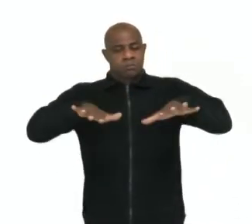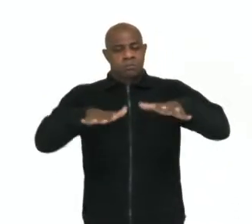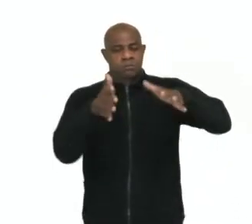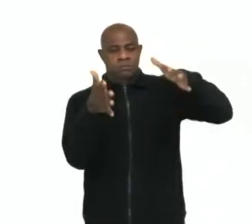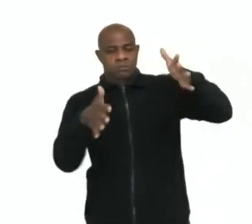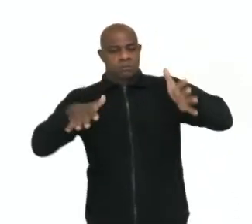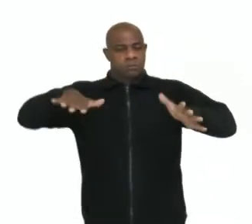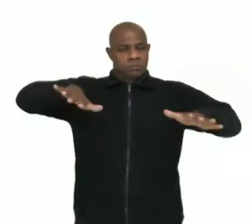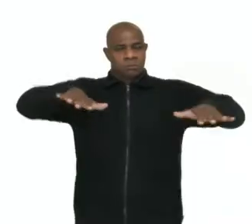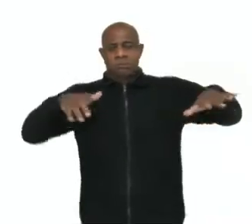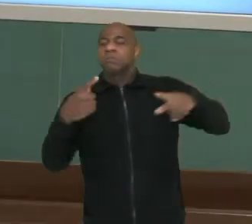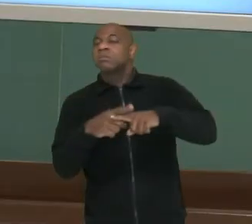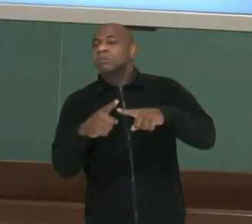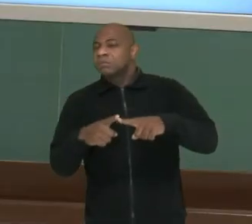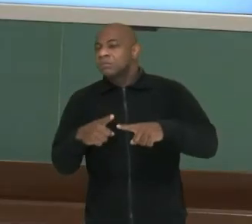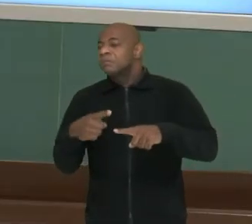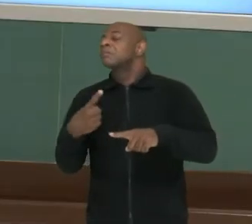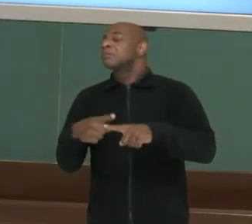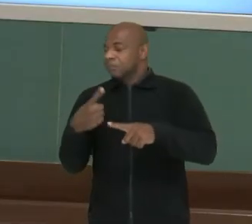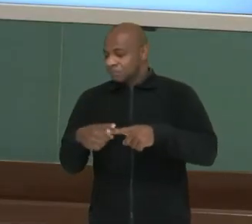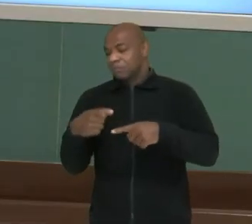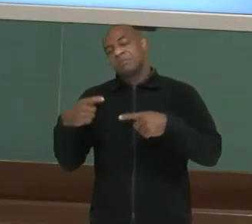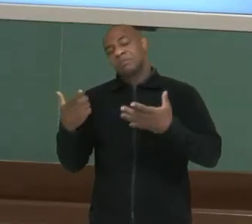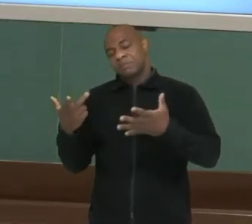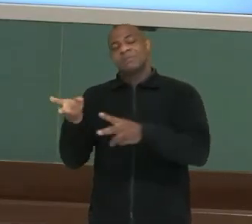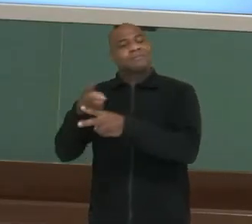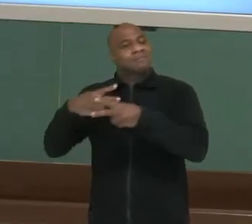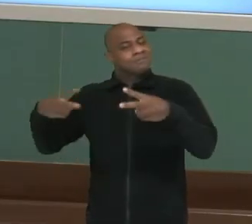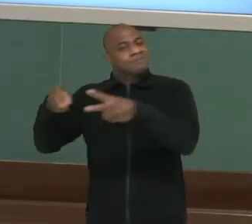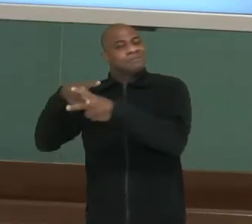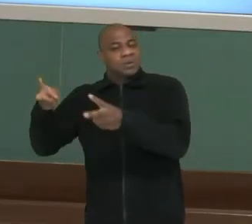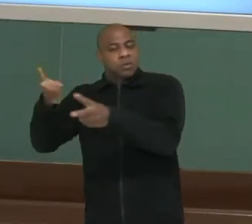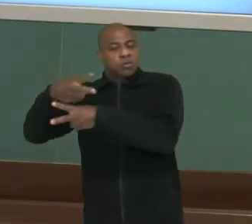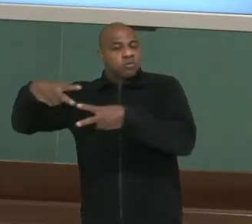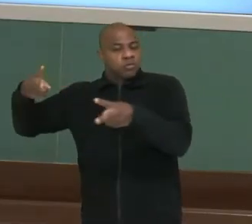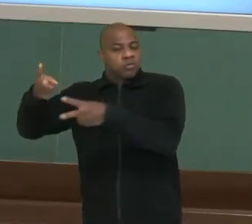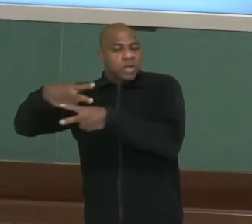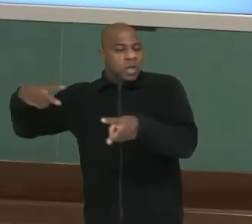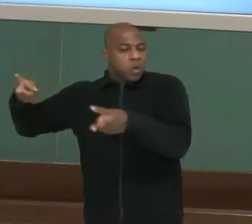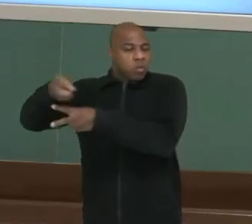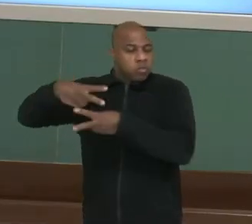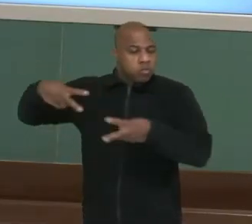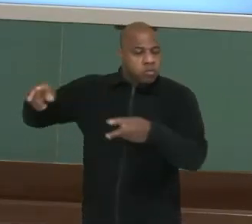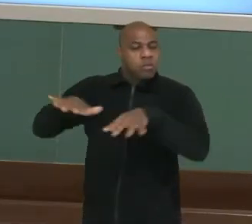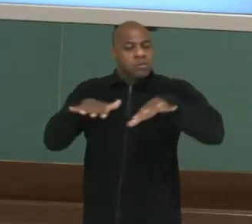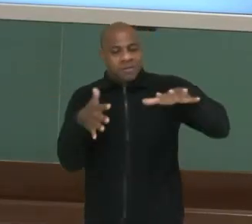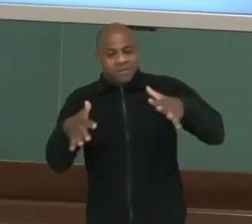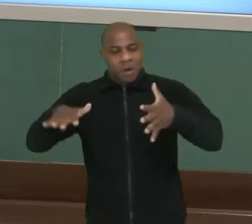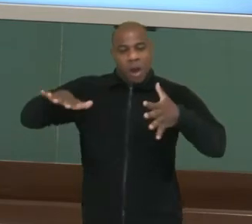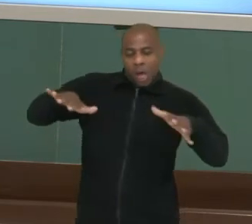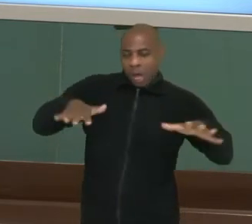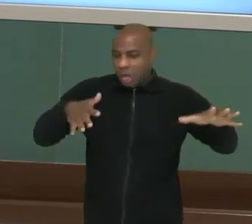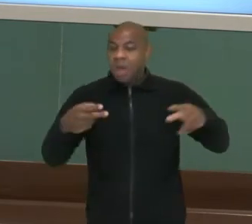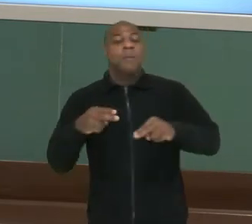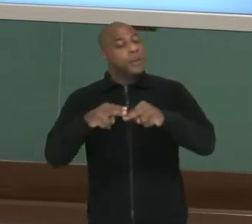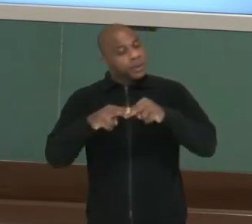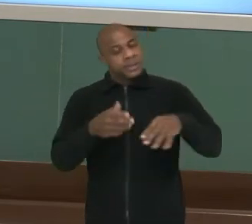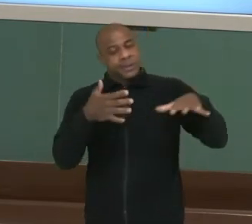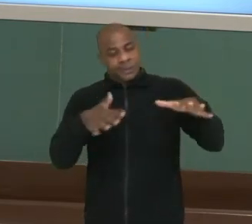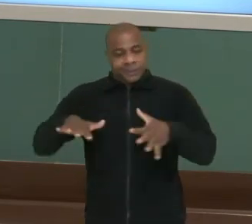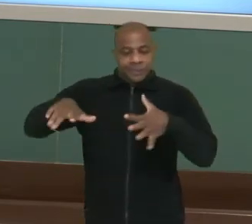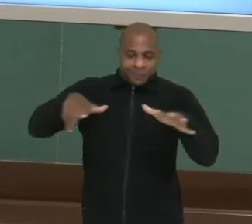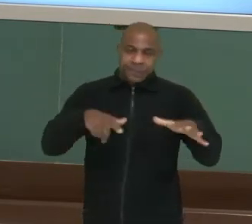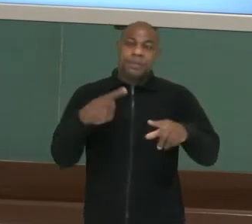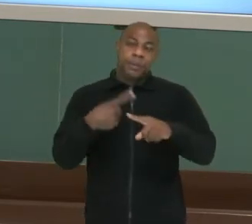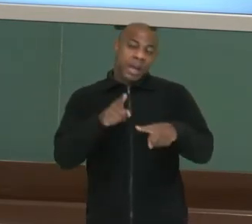a superfície do lago. E depende muito da velocidade do vento, você tem a velocidade de propagação, né? A fonte ali